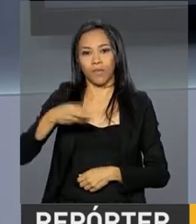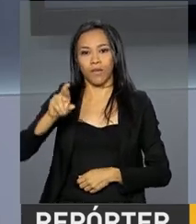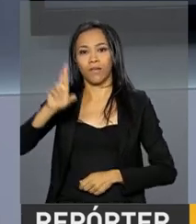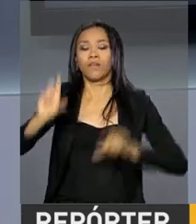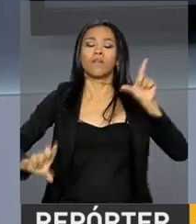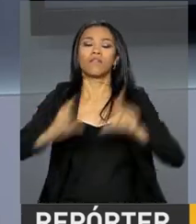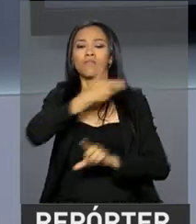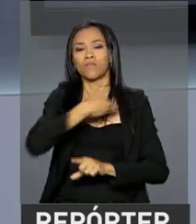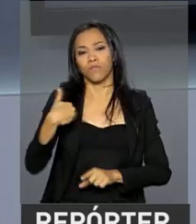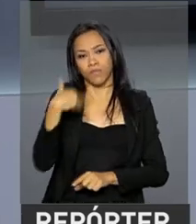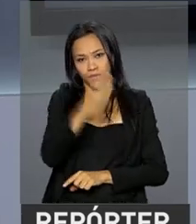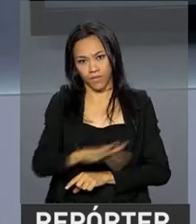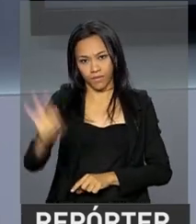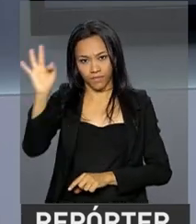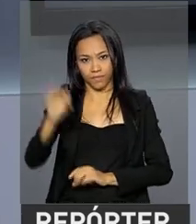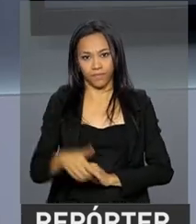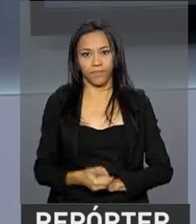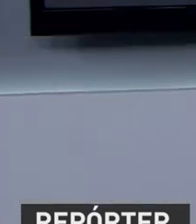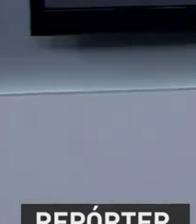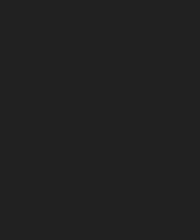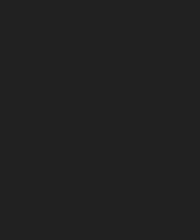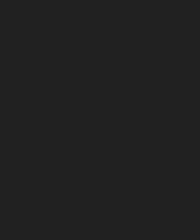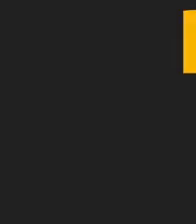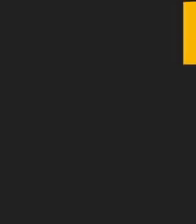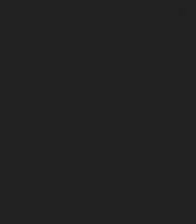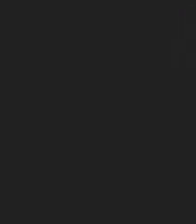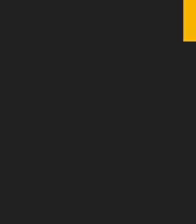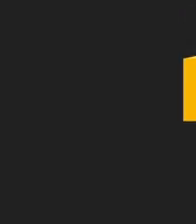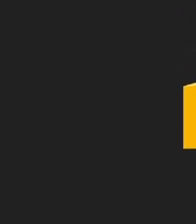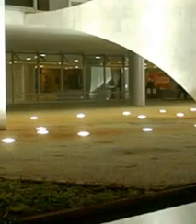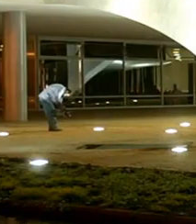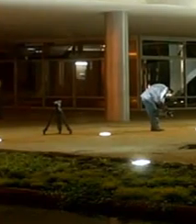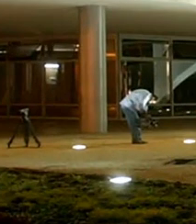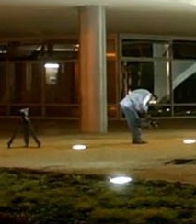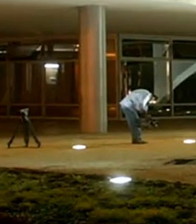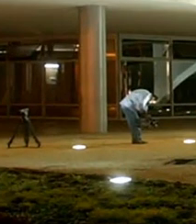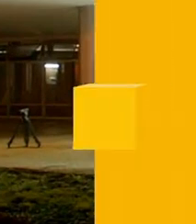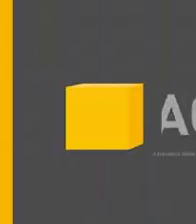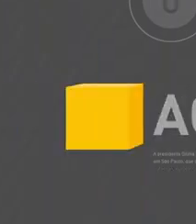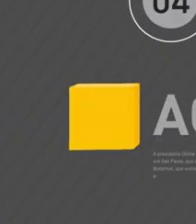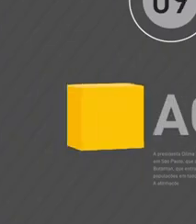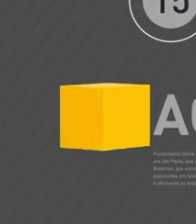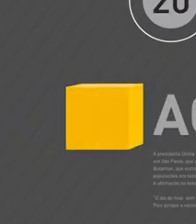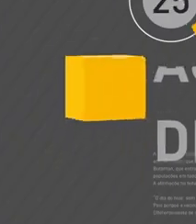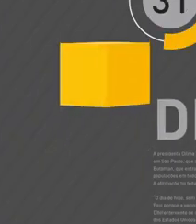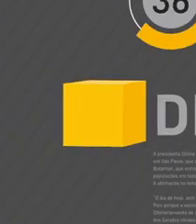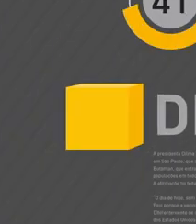na NBR, a TV do Governo Federal.